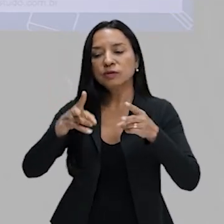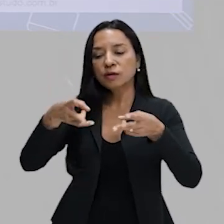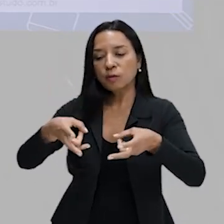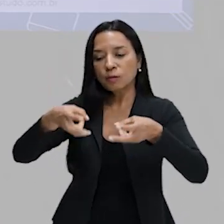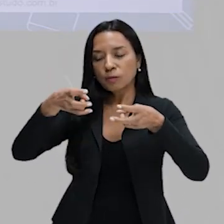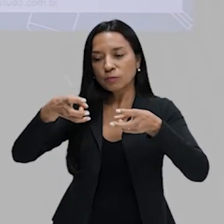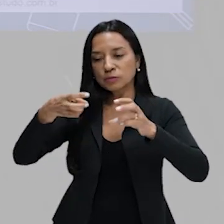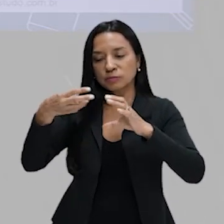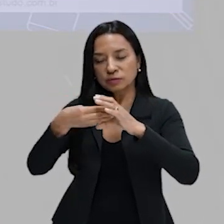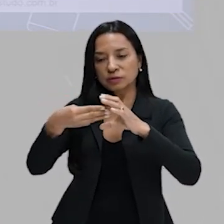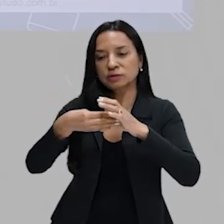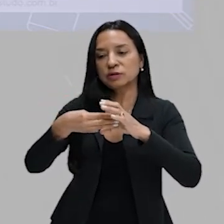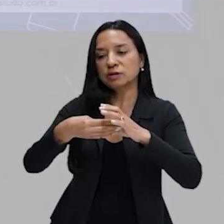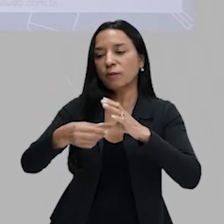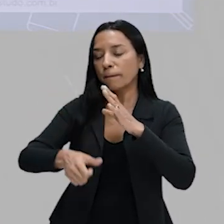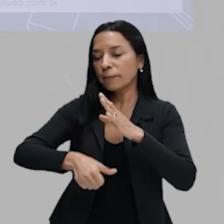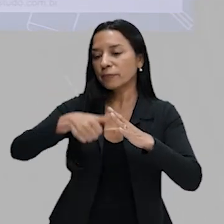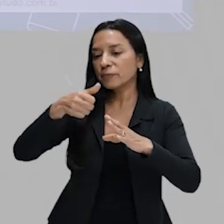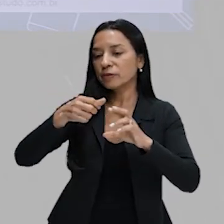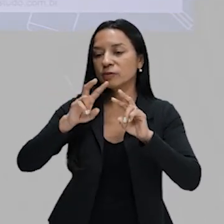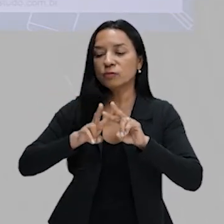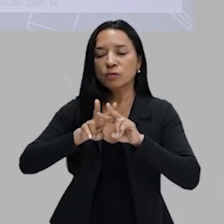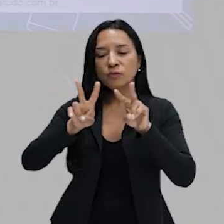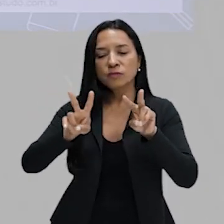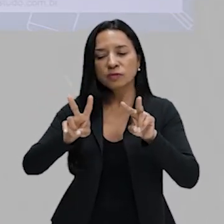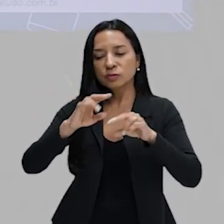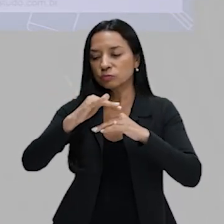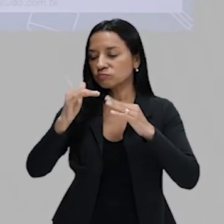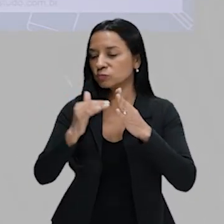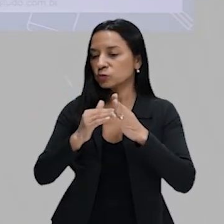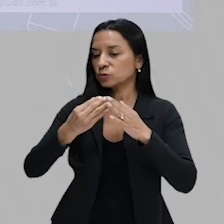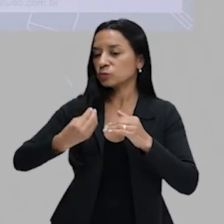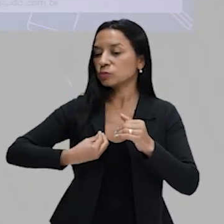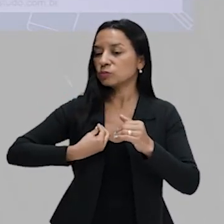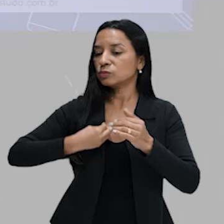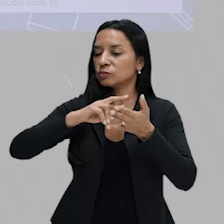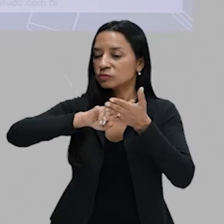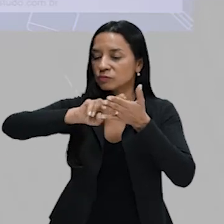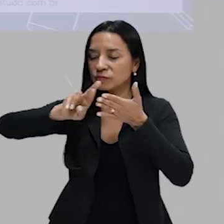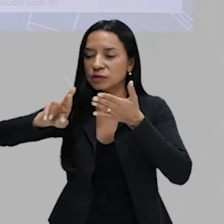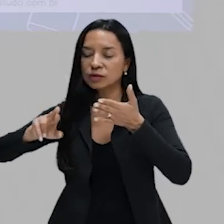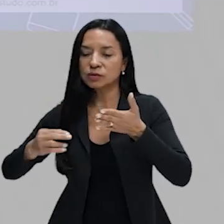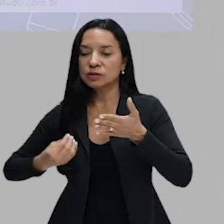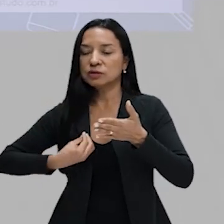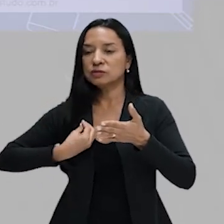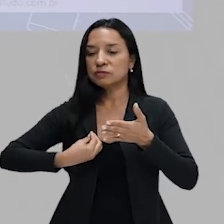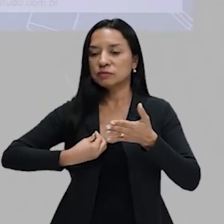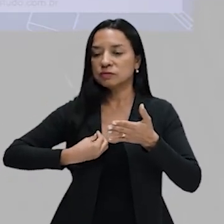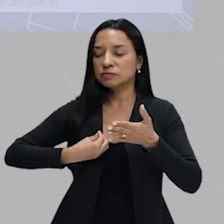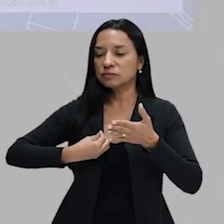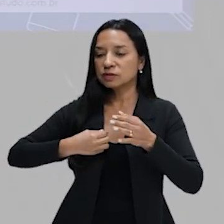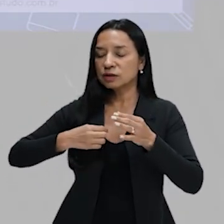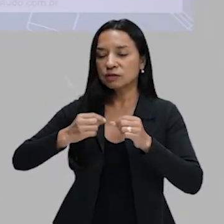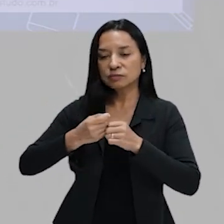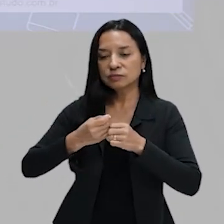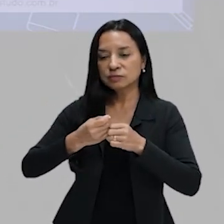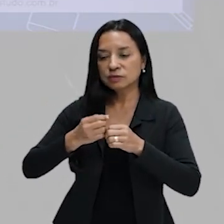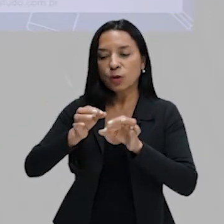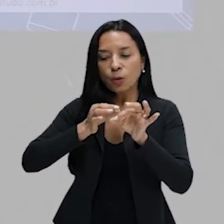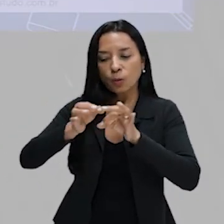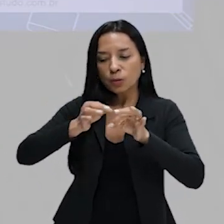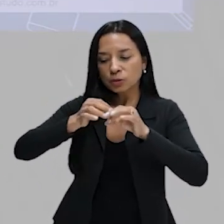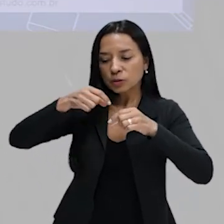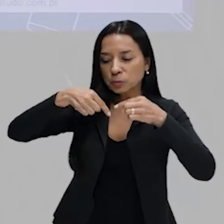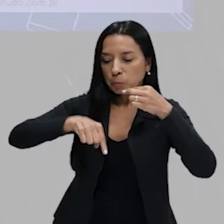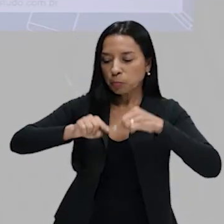primeira vez, eles viram que todos os seres vivos eram formados por partículas menores, que são as células. E aí,